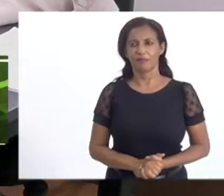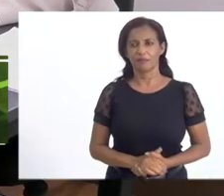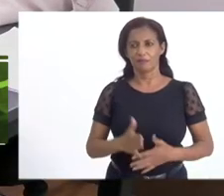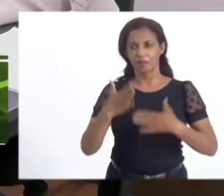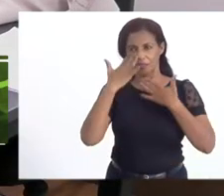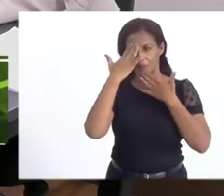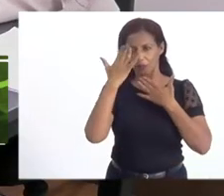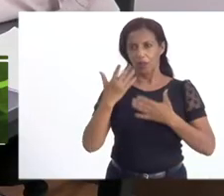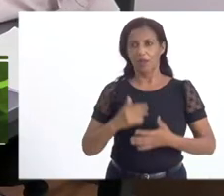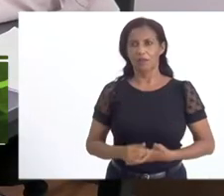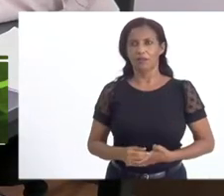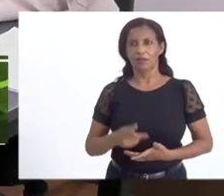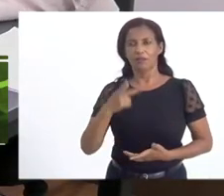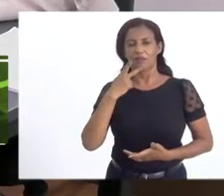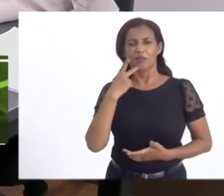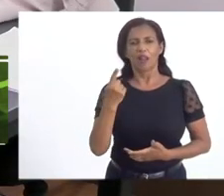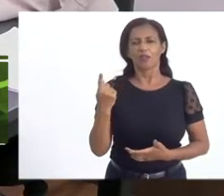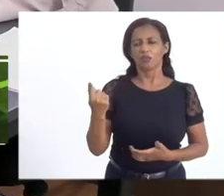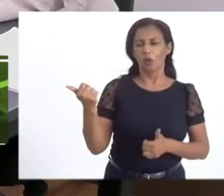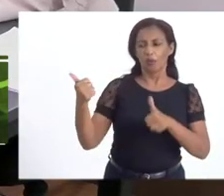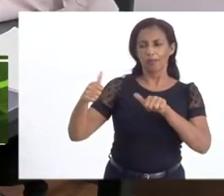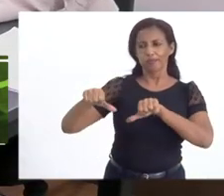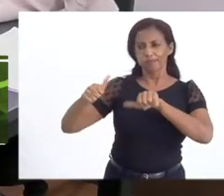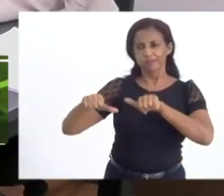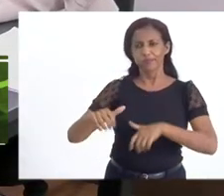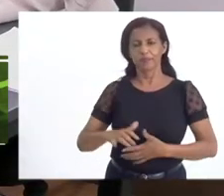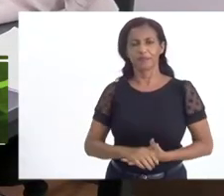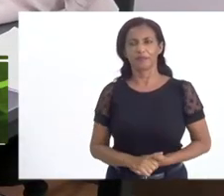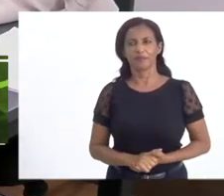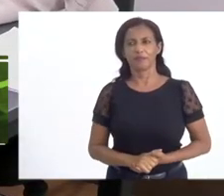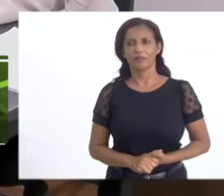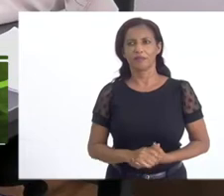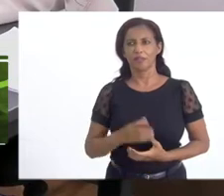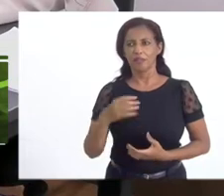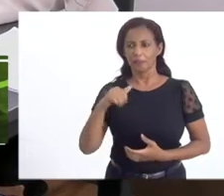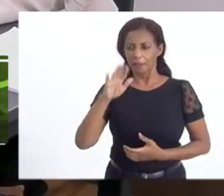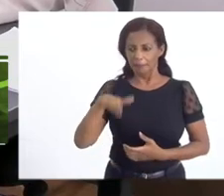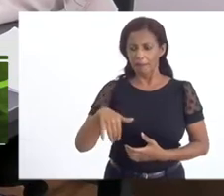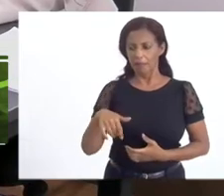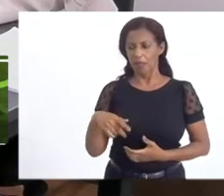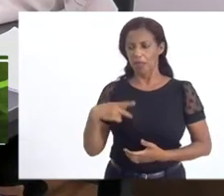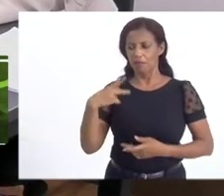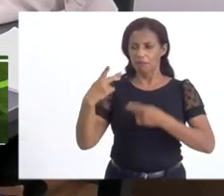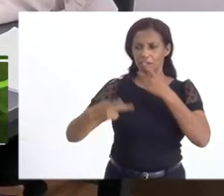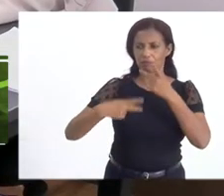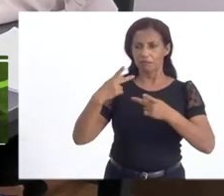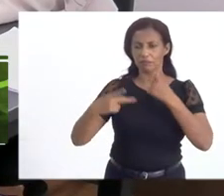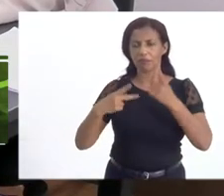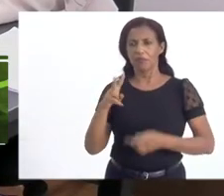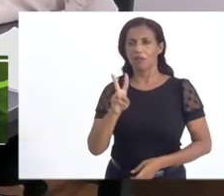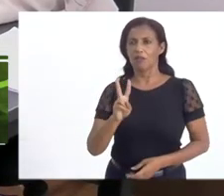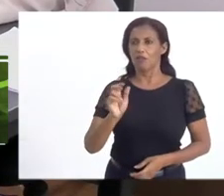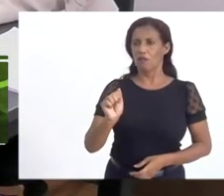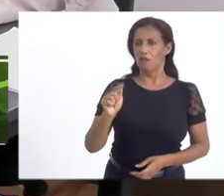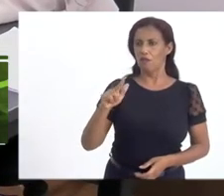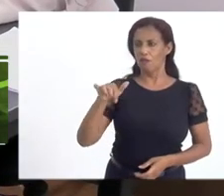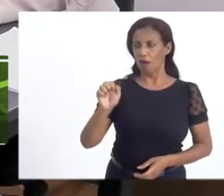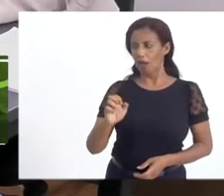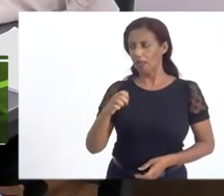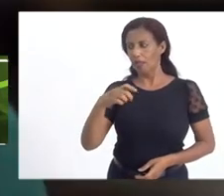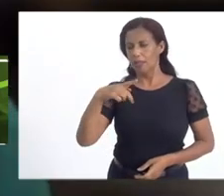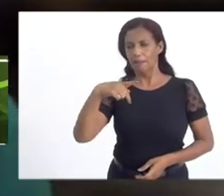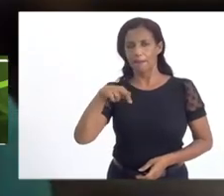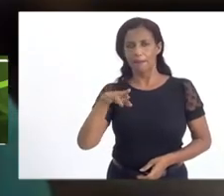Obrigado. Eu queria dividir com vocês só uma perspectiva que foi muito bem abordada aí pelo senhor Wagner, pelo senhor